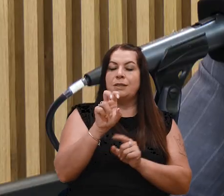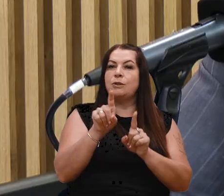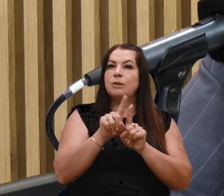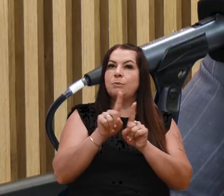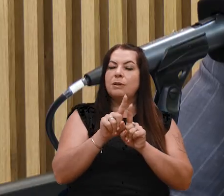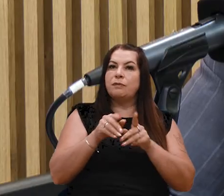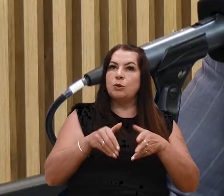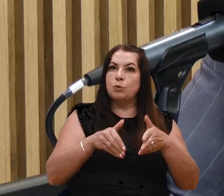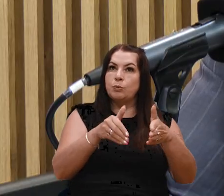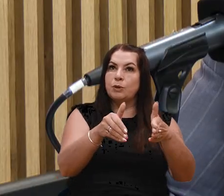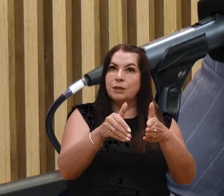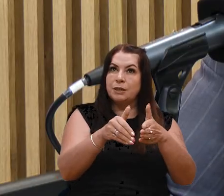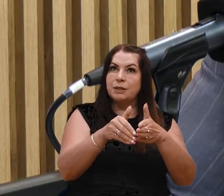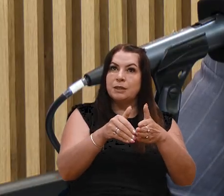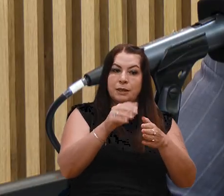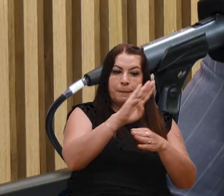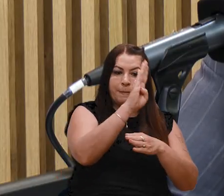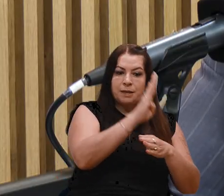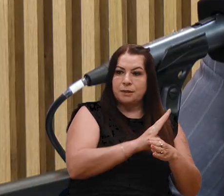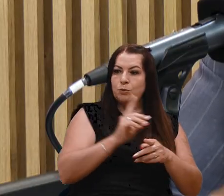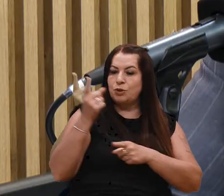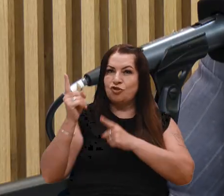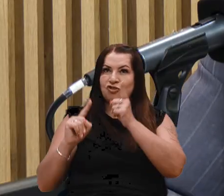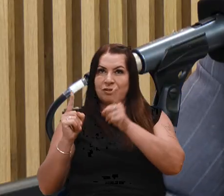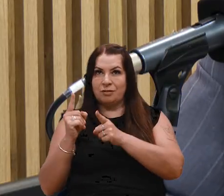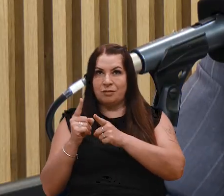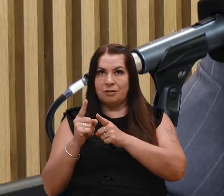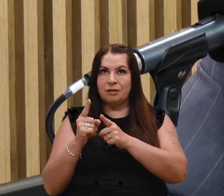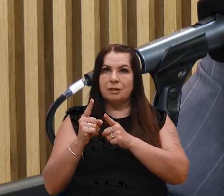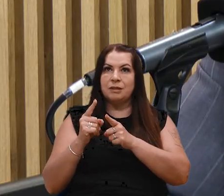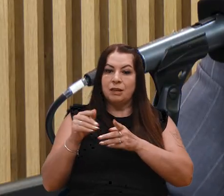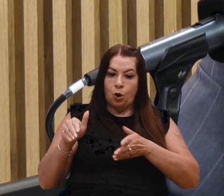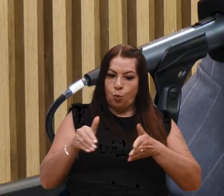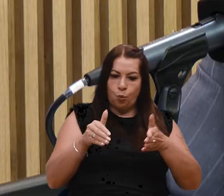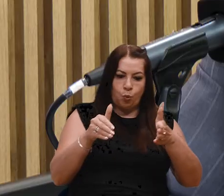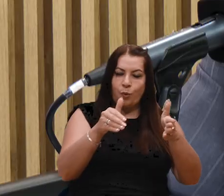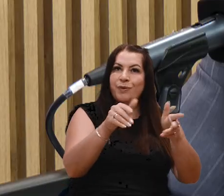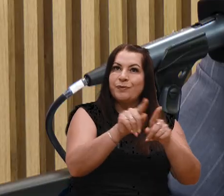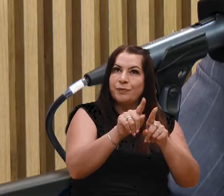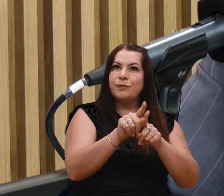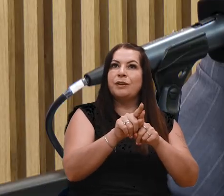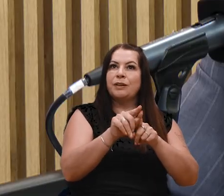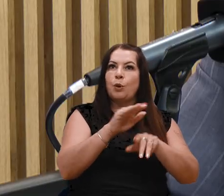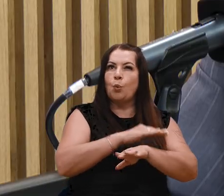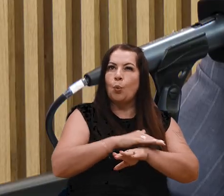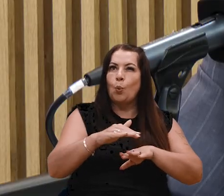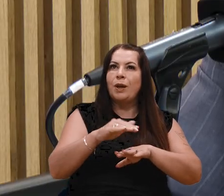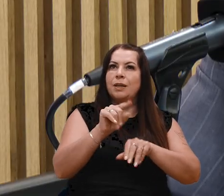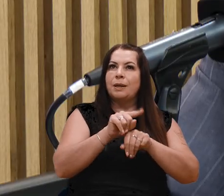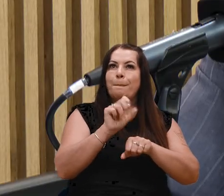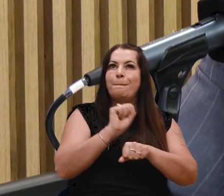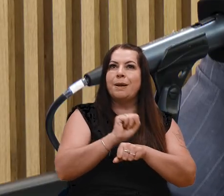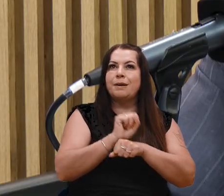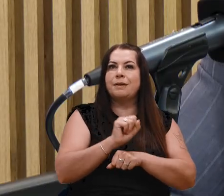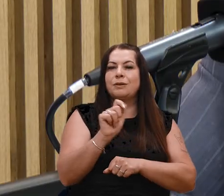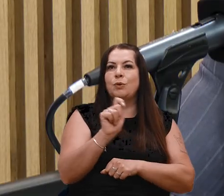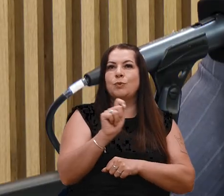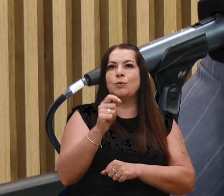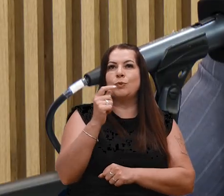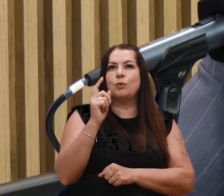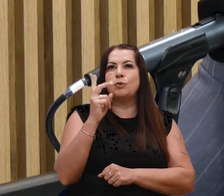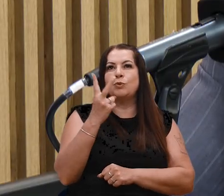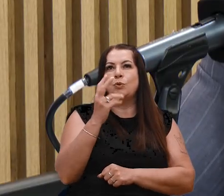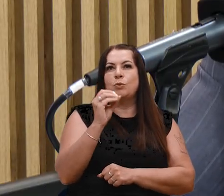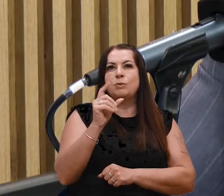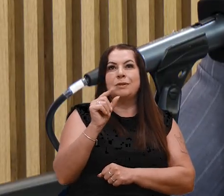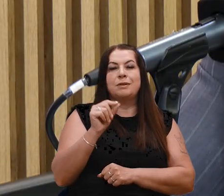o corredor bioceânico entre o Brasil e o Chile. Rodovia esta que está com a sua pavimentação paralisada desde agosto de 2010.